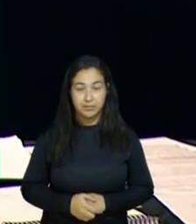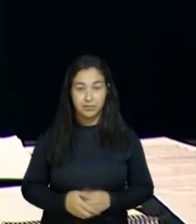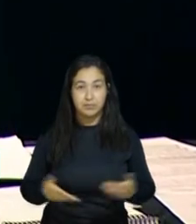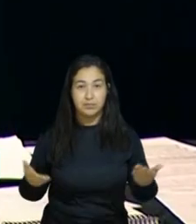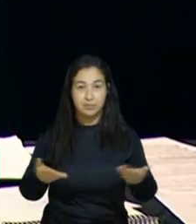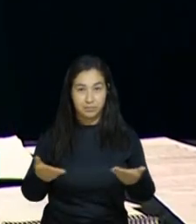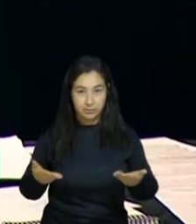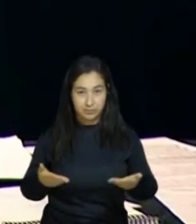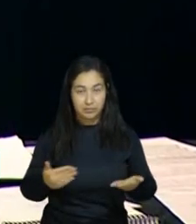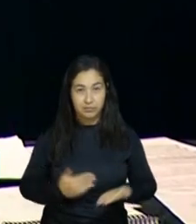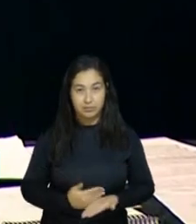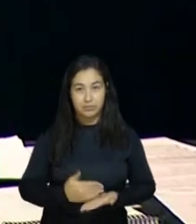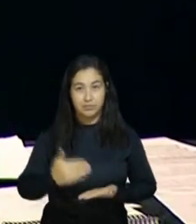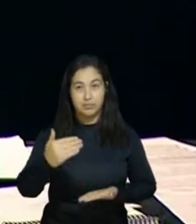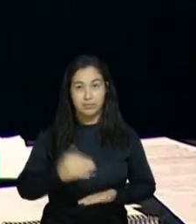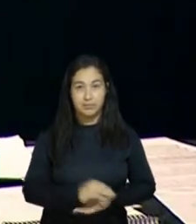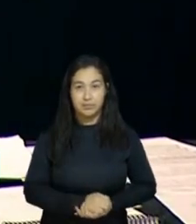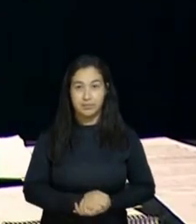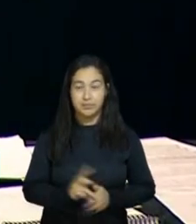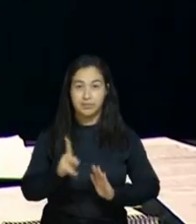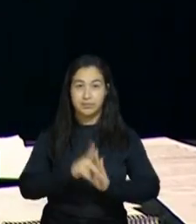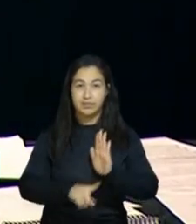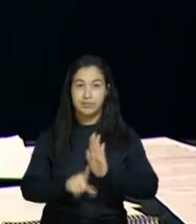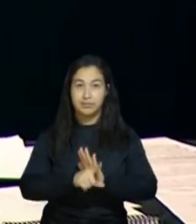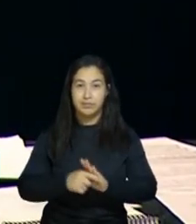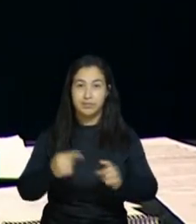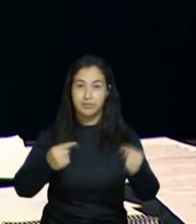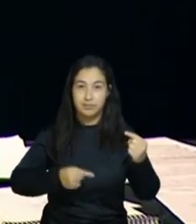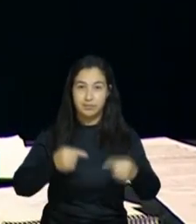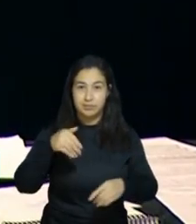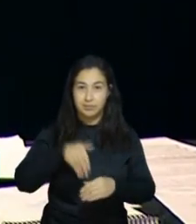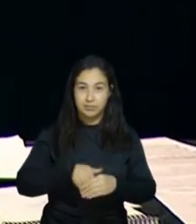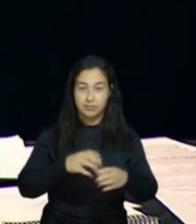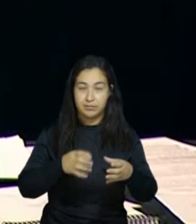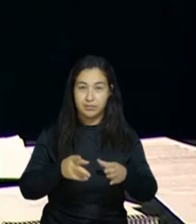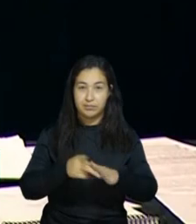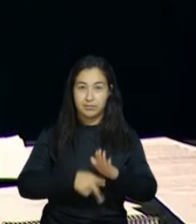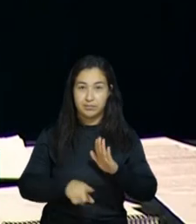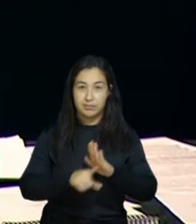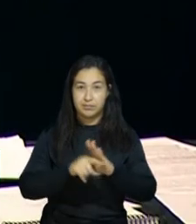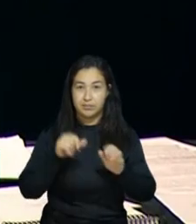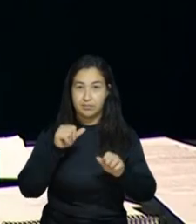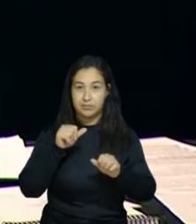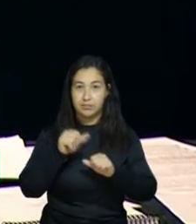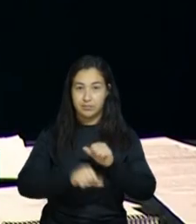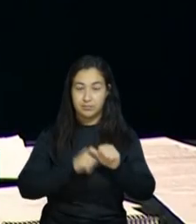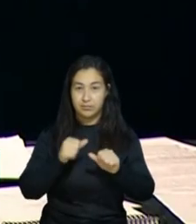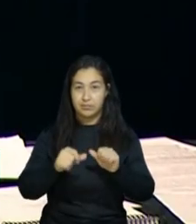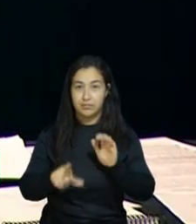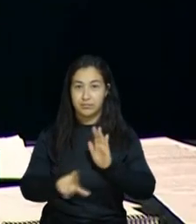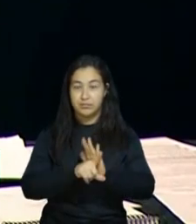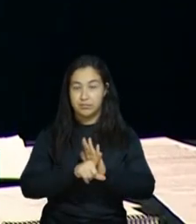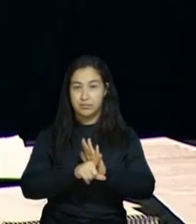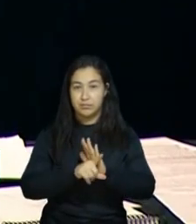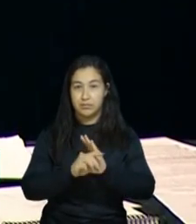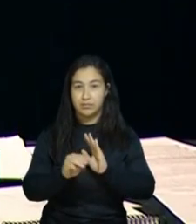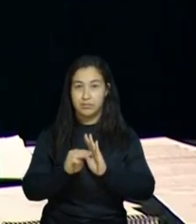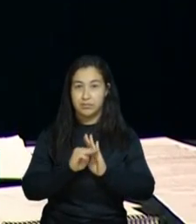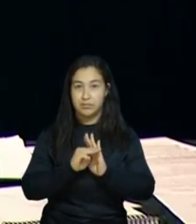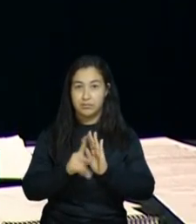passamos aos projetos. Discussão e votação em turno único do projeto de conversão em lei de medida provisória